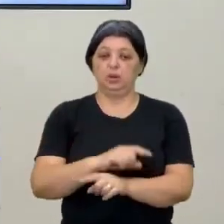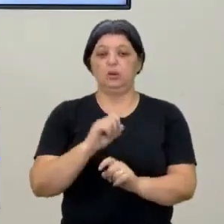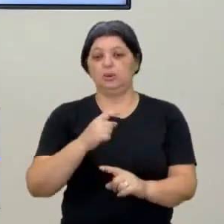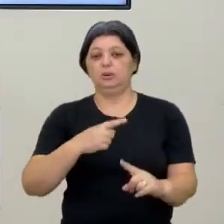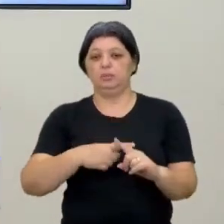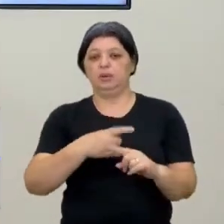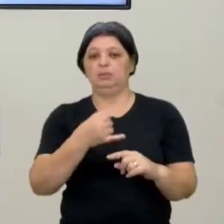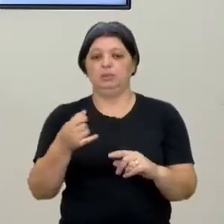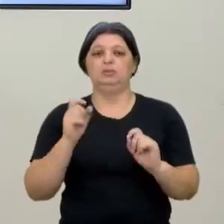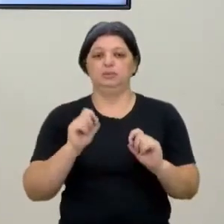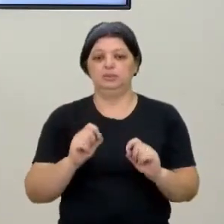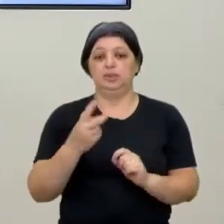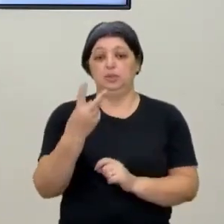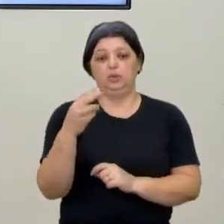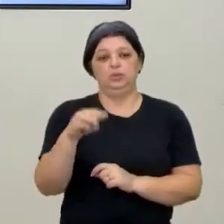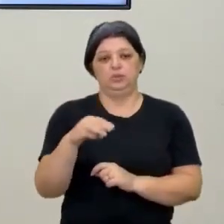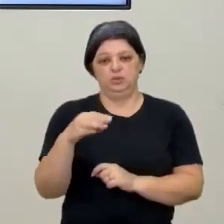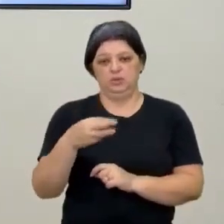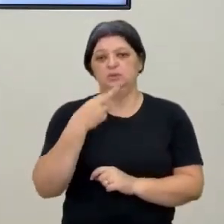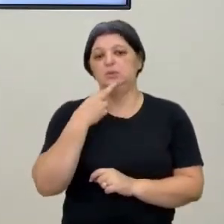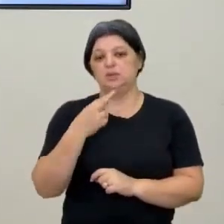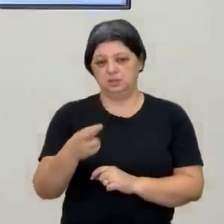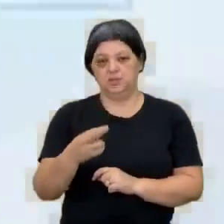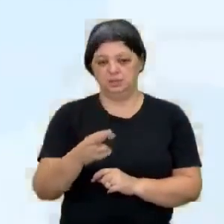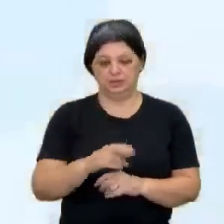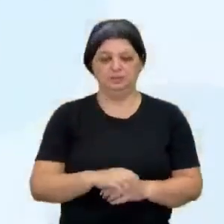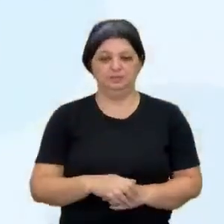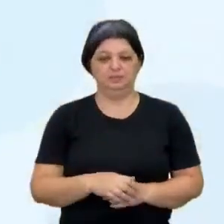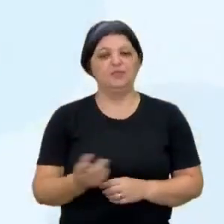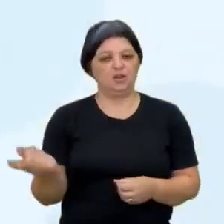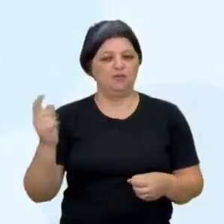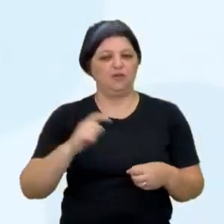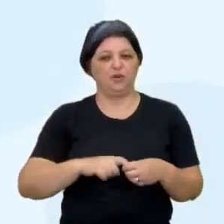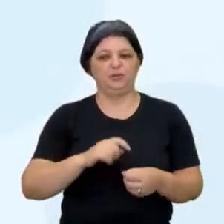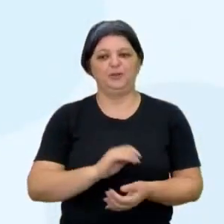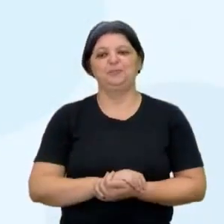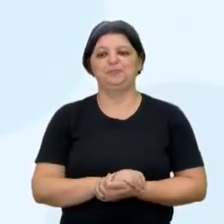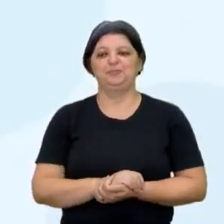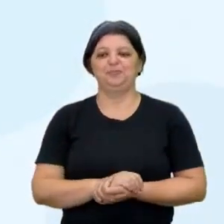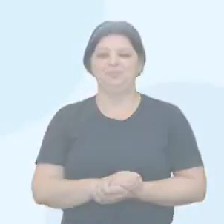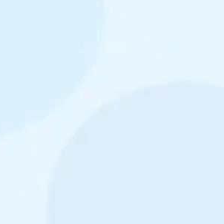2 minutinhos para dizer quanto custa cada caneta. A gente já volta.